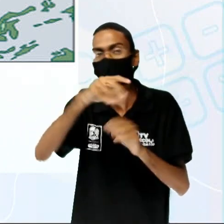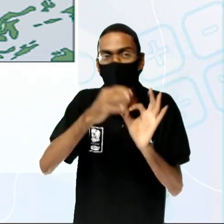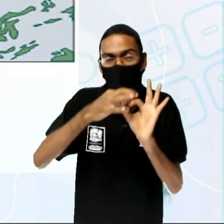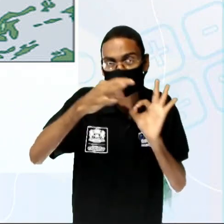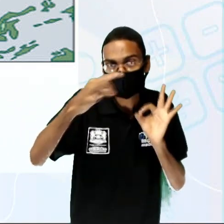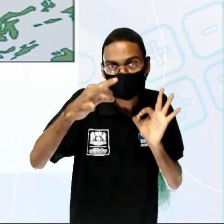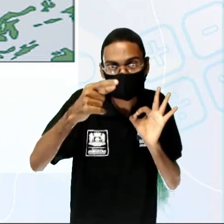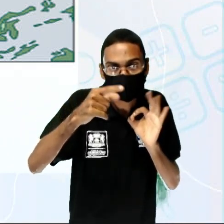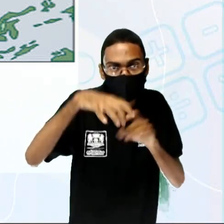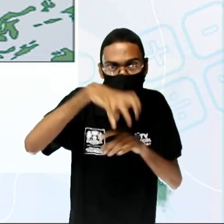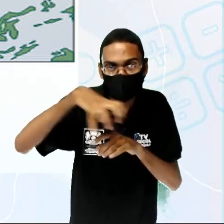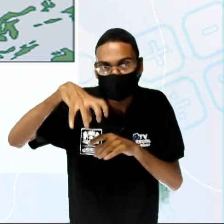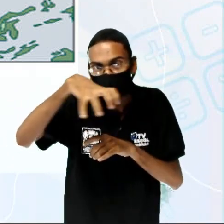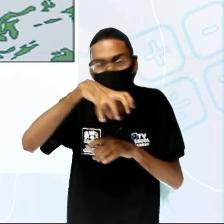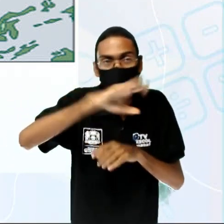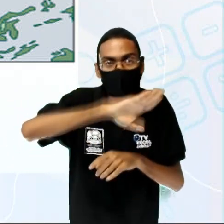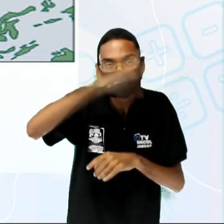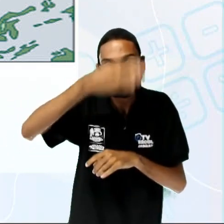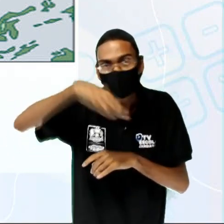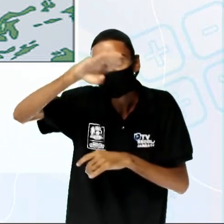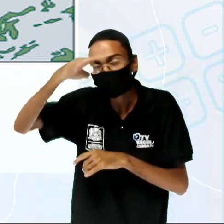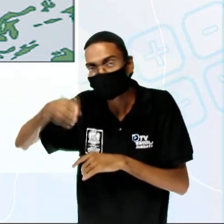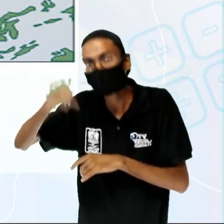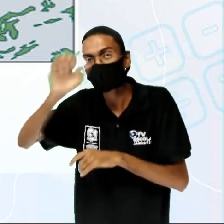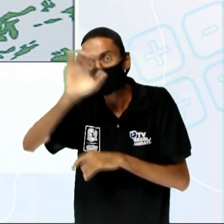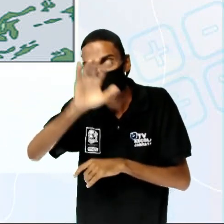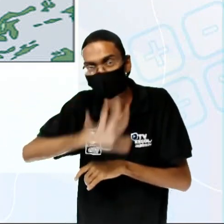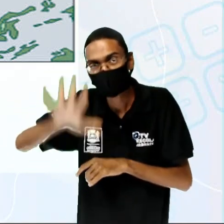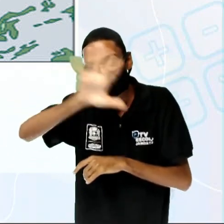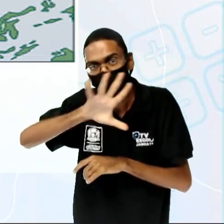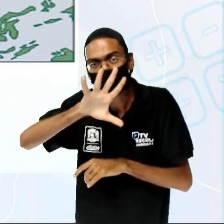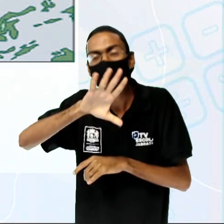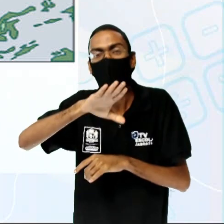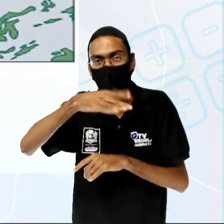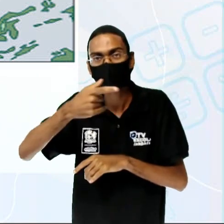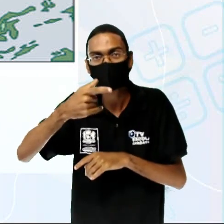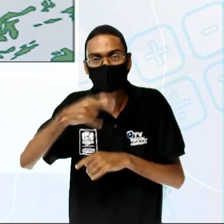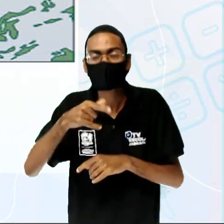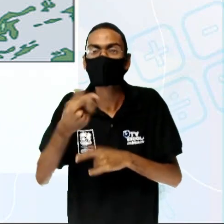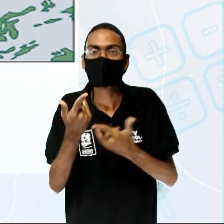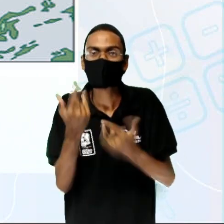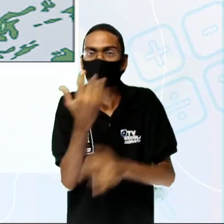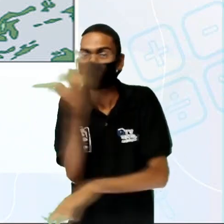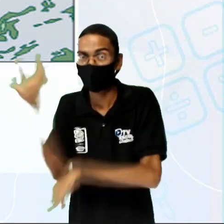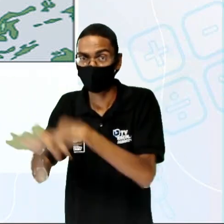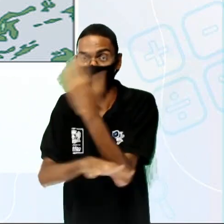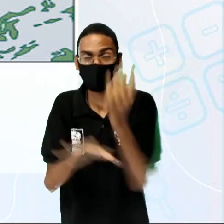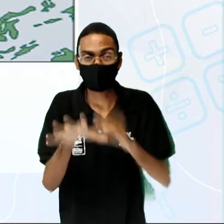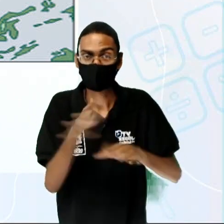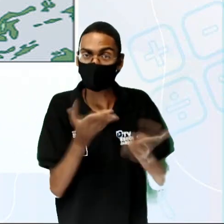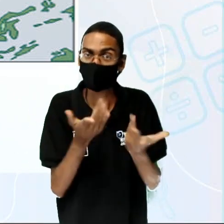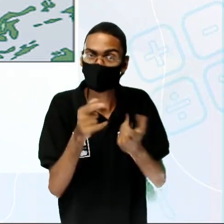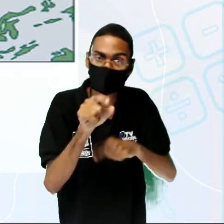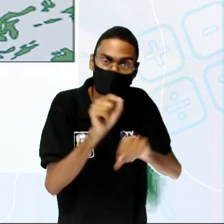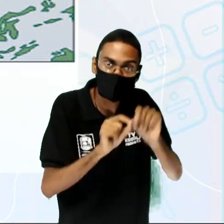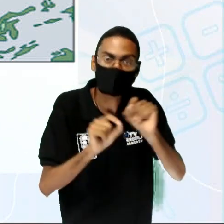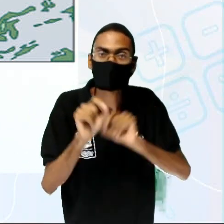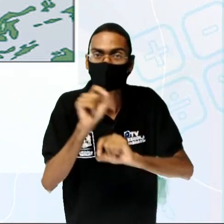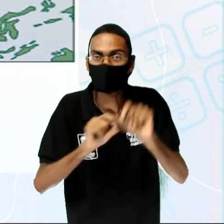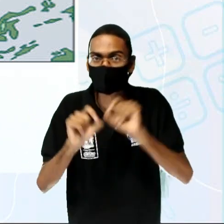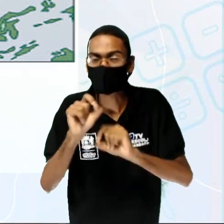e vegetação de montanha, a gente tem floresta temperada de coníferas, pradarias, vegetação